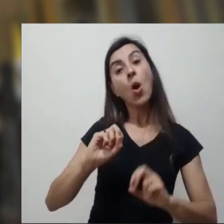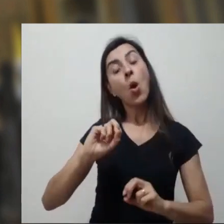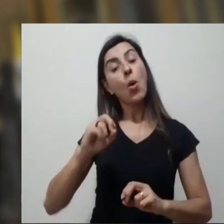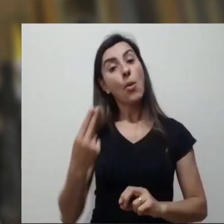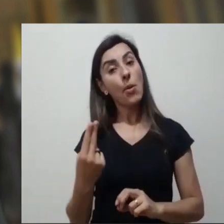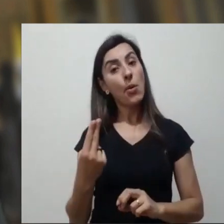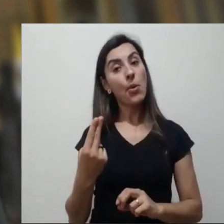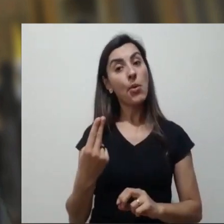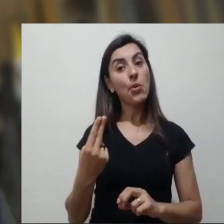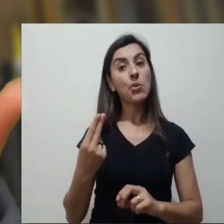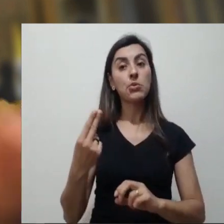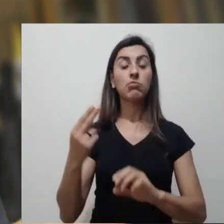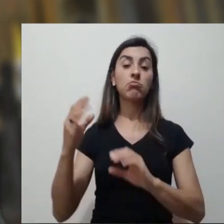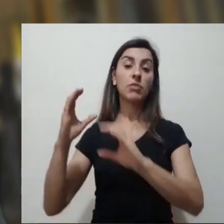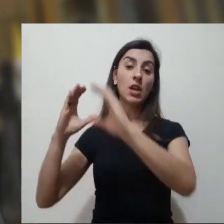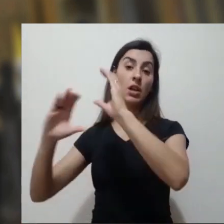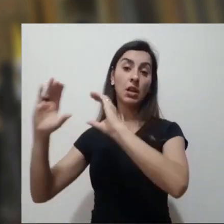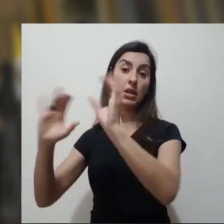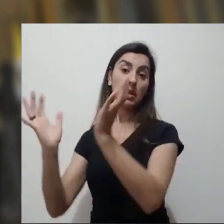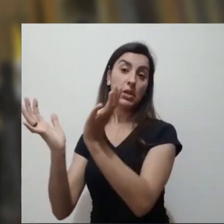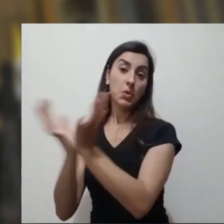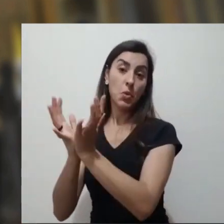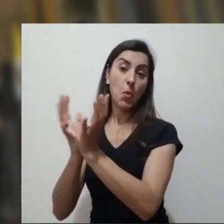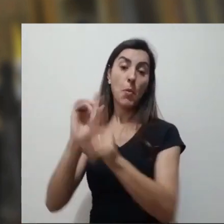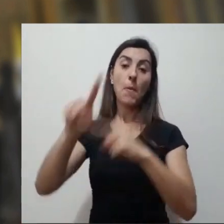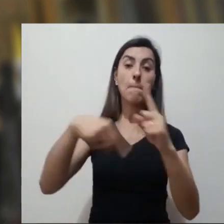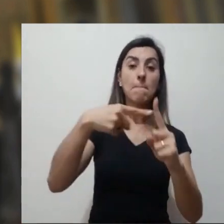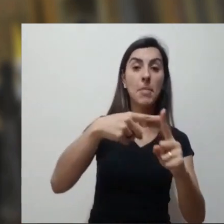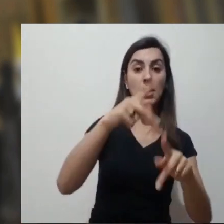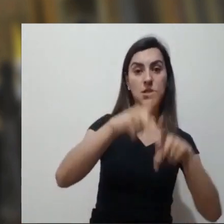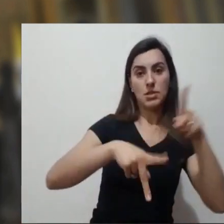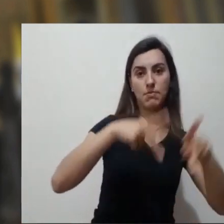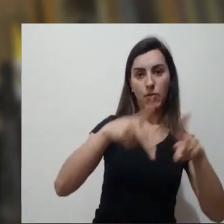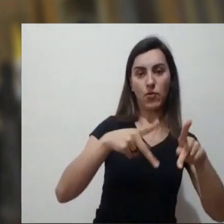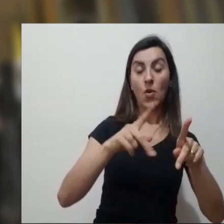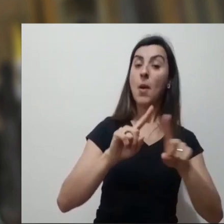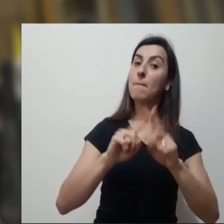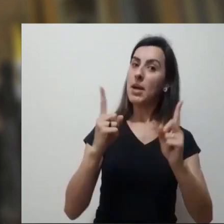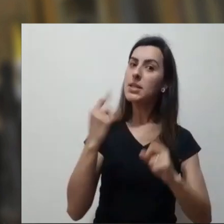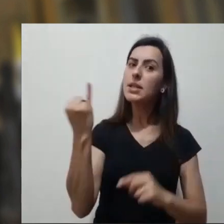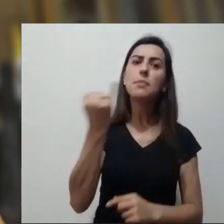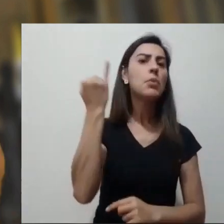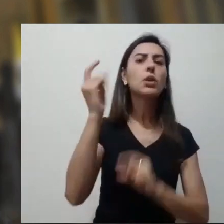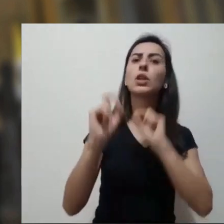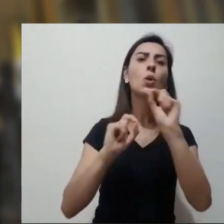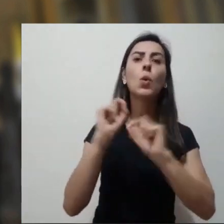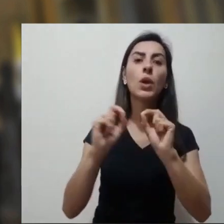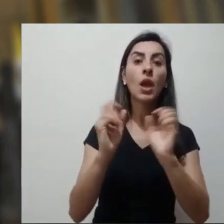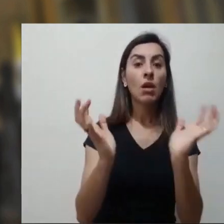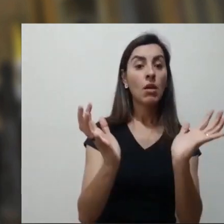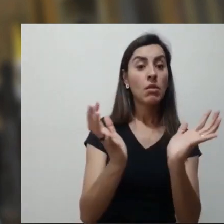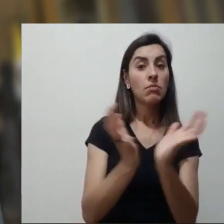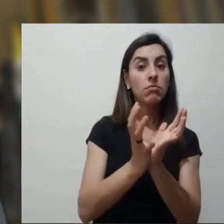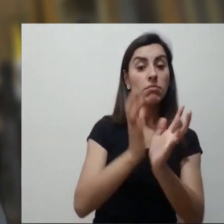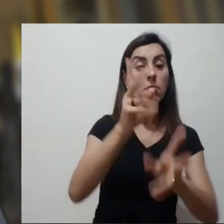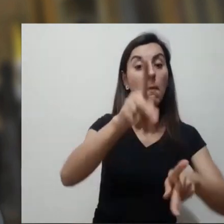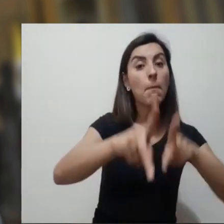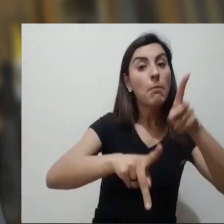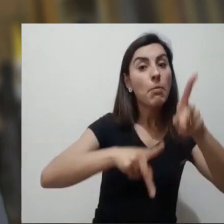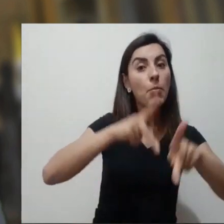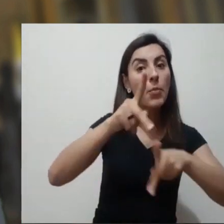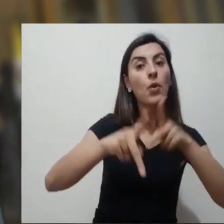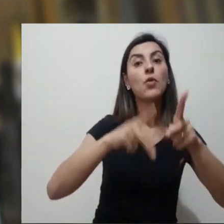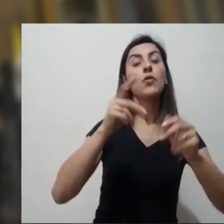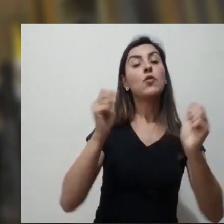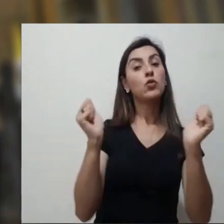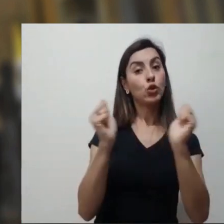esquerdo, cantores e assembleia. É muito importante colocarmos a assembleia